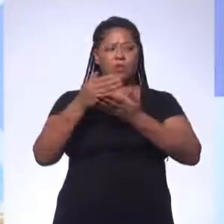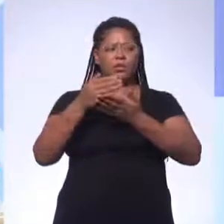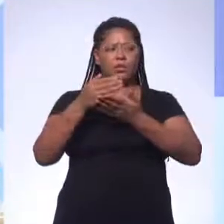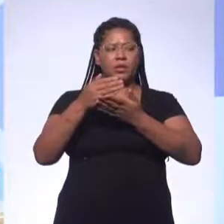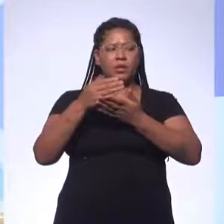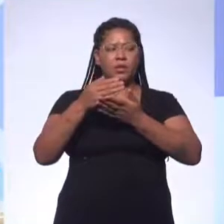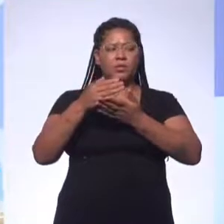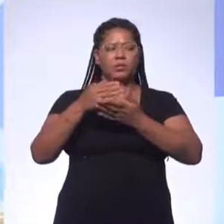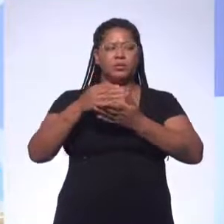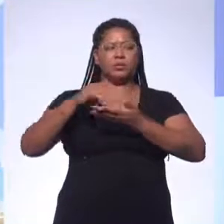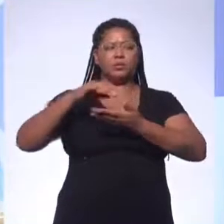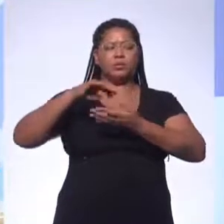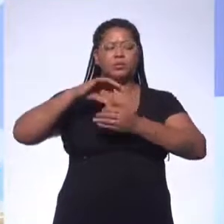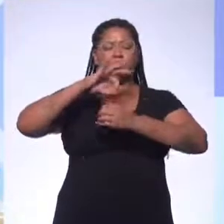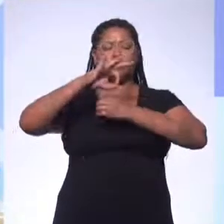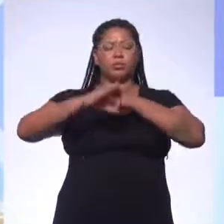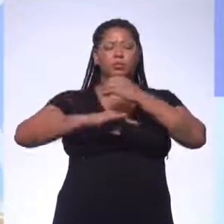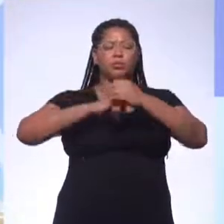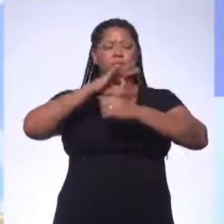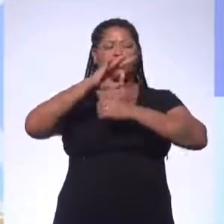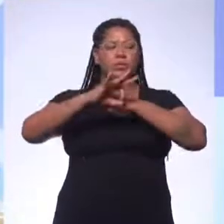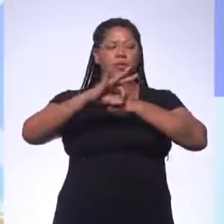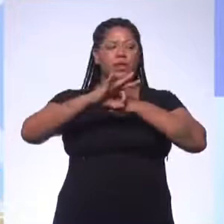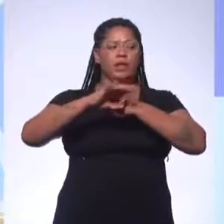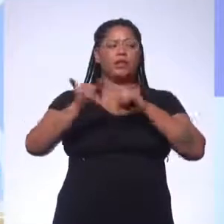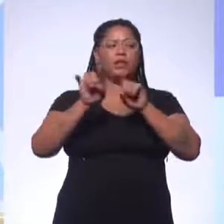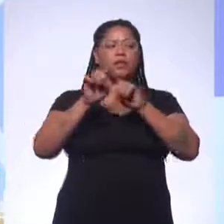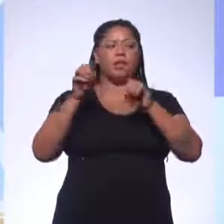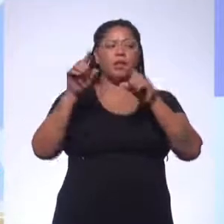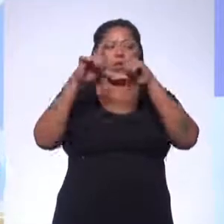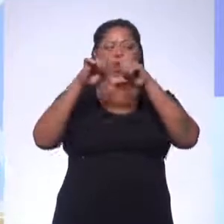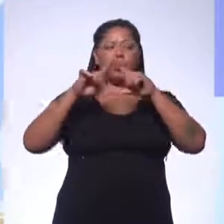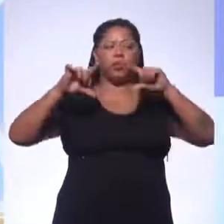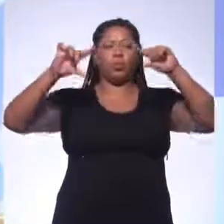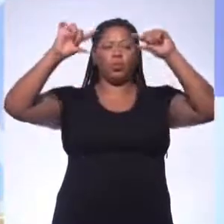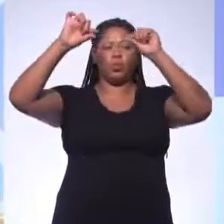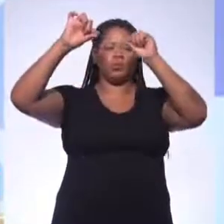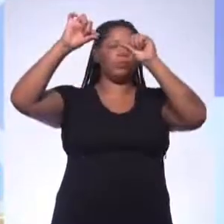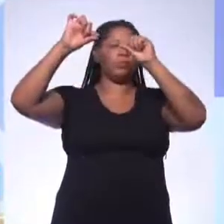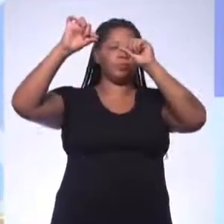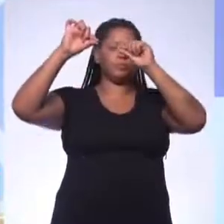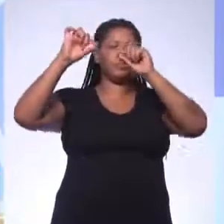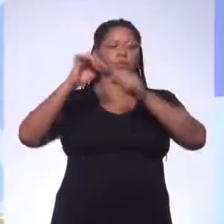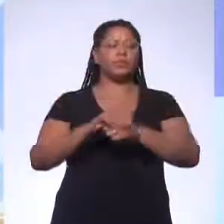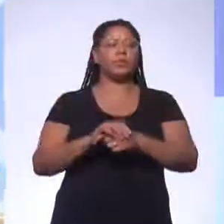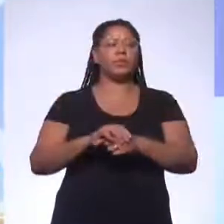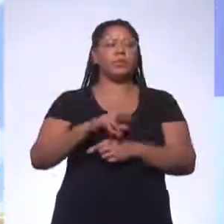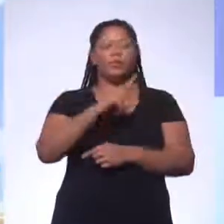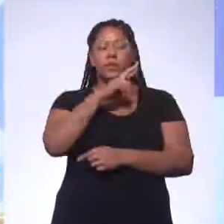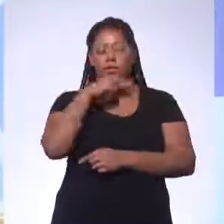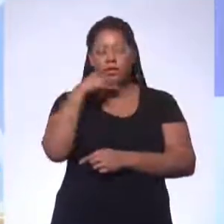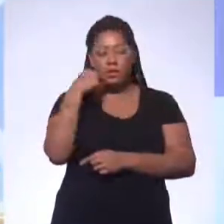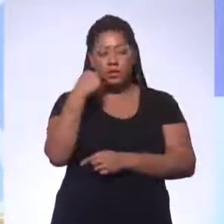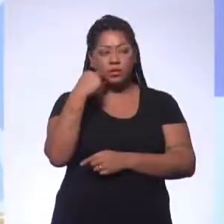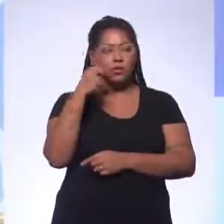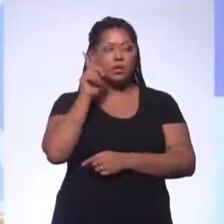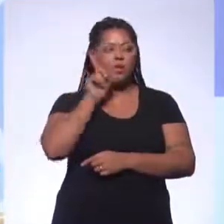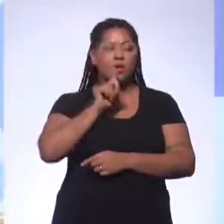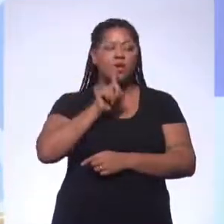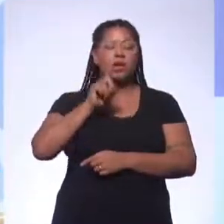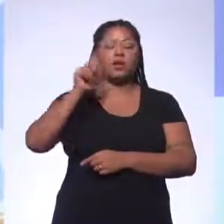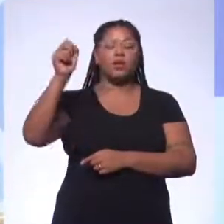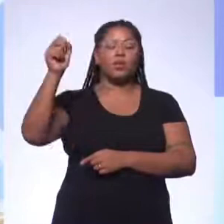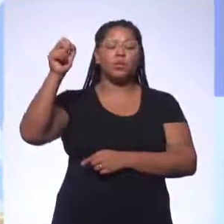e até pela Lua. Já os soviéticos foram mais espertos que os Estados Unidos, os americanos. Eles